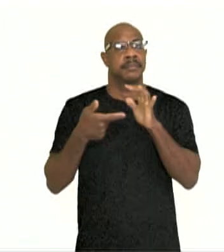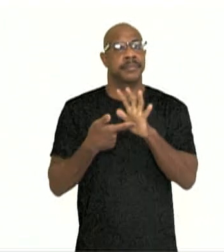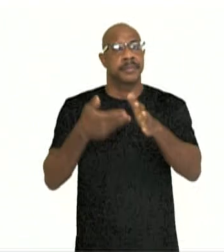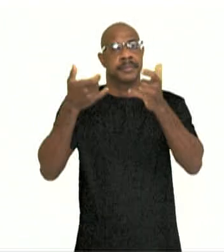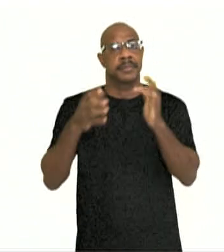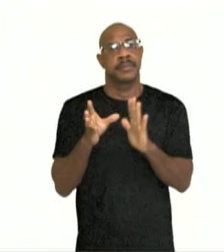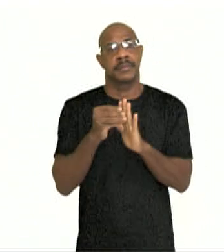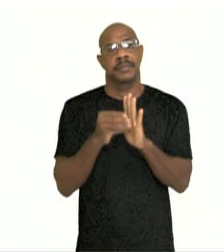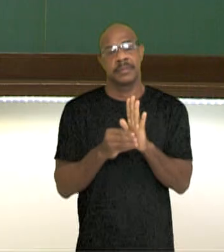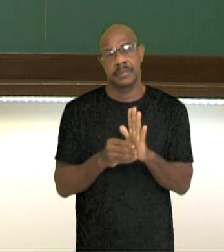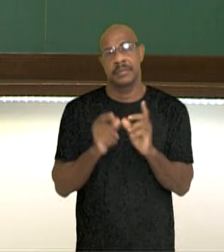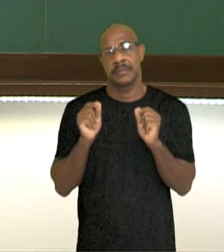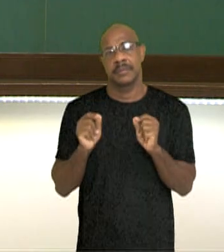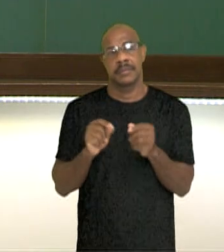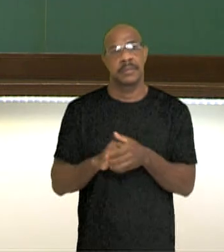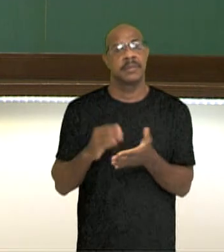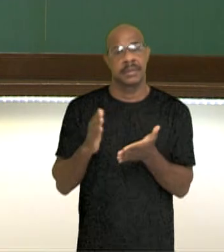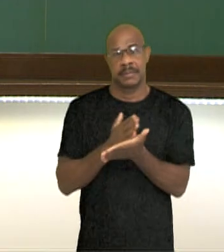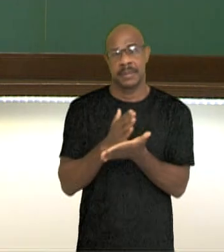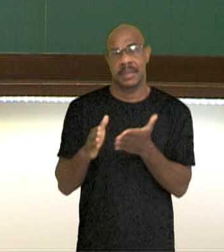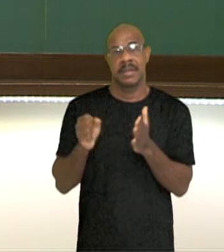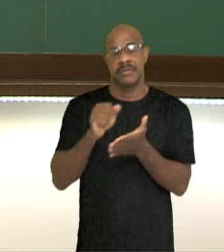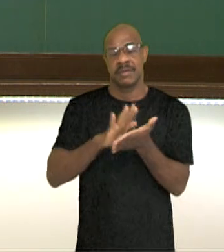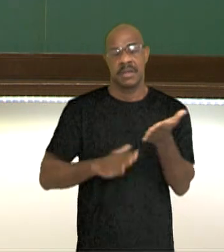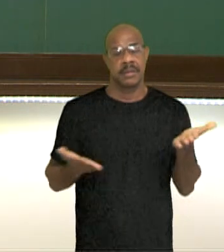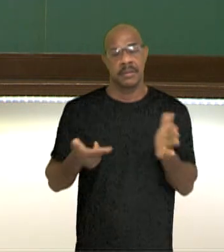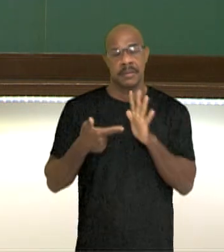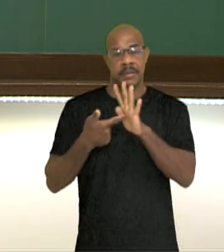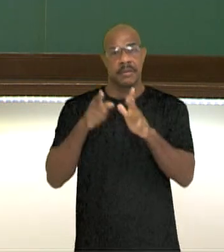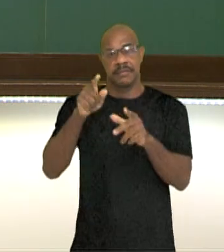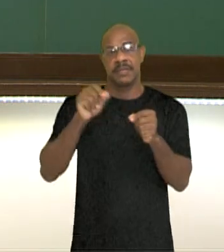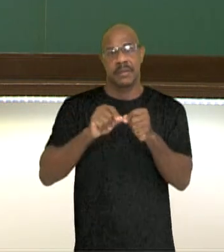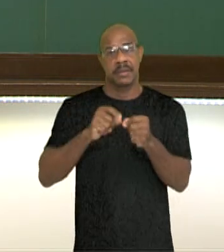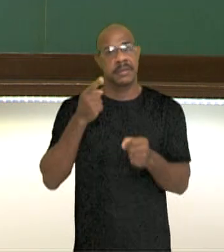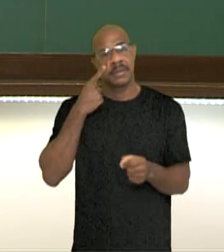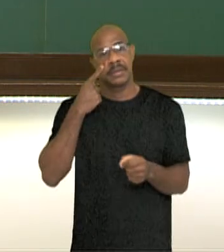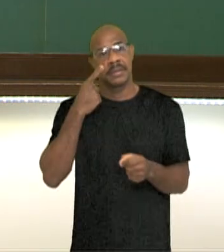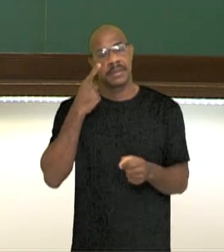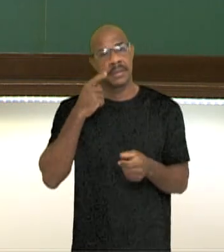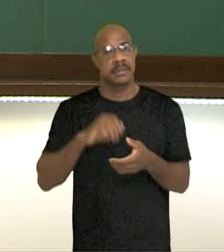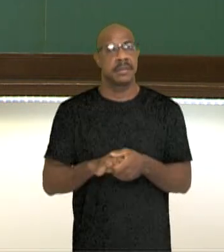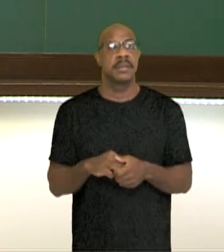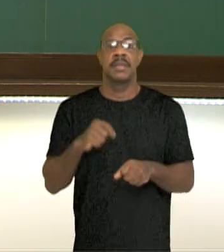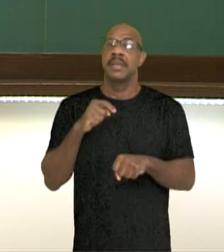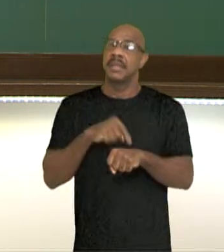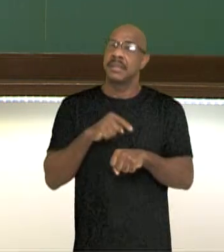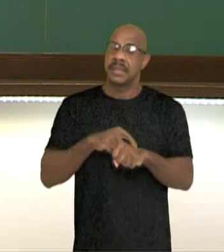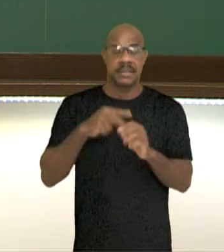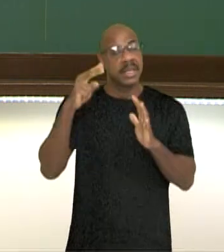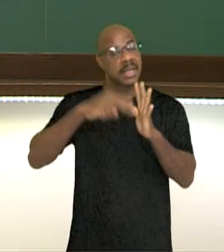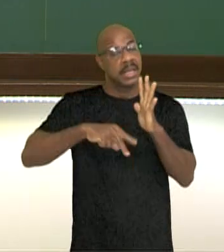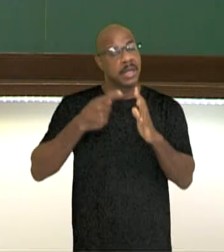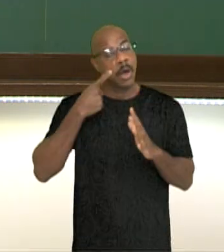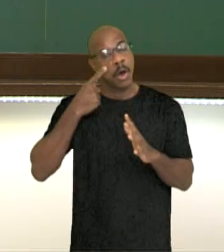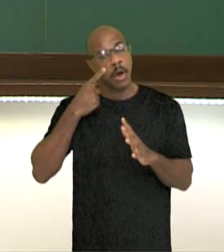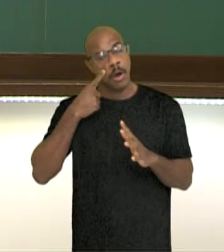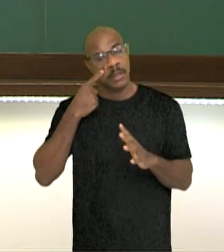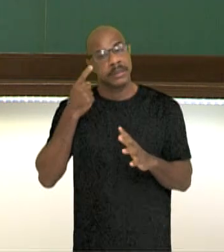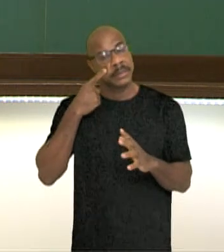de conteúdo, eu separei aqui uma atividade para você. Tempo, leia, analise